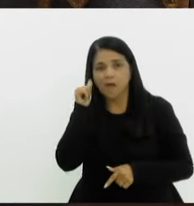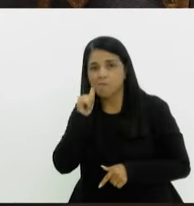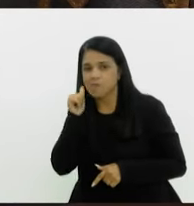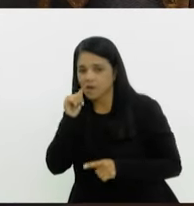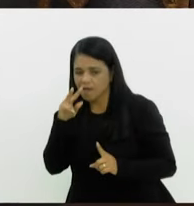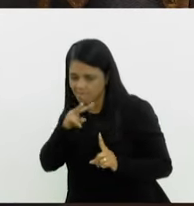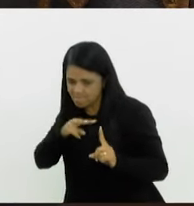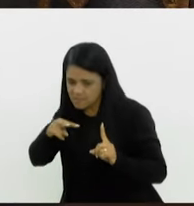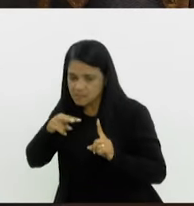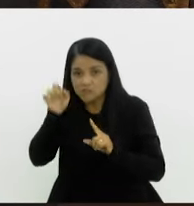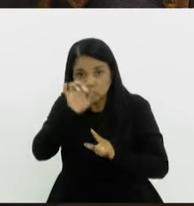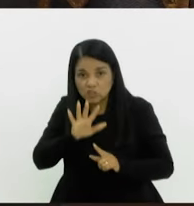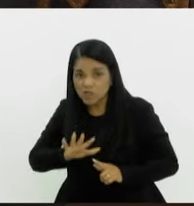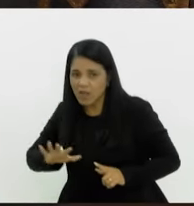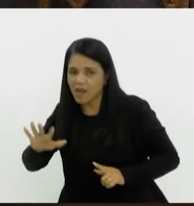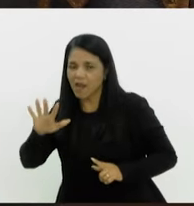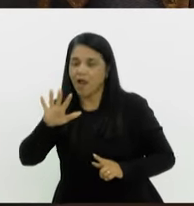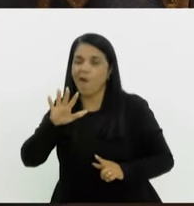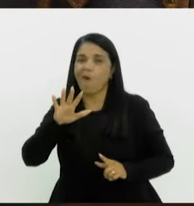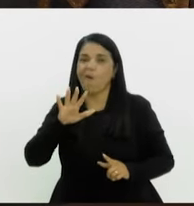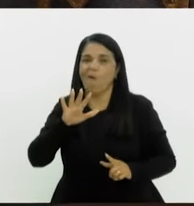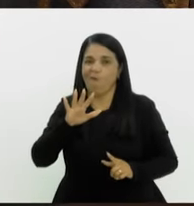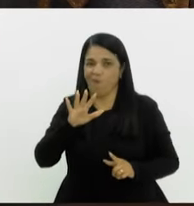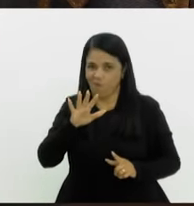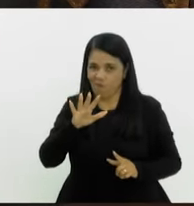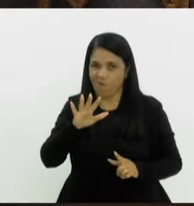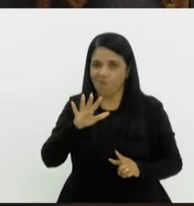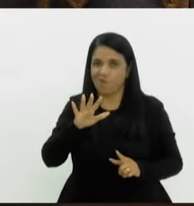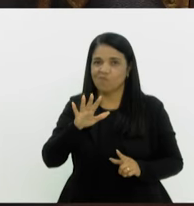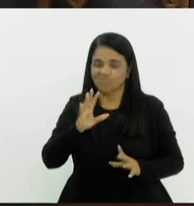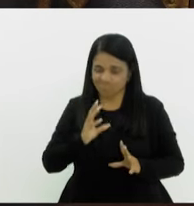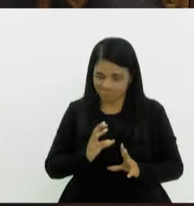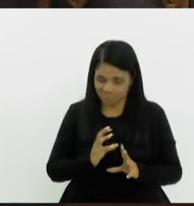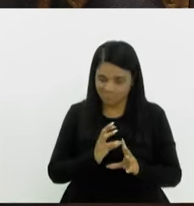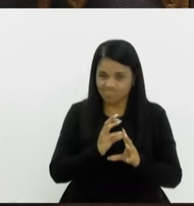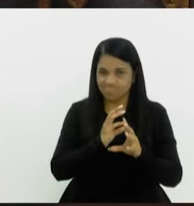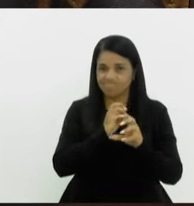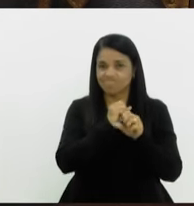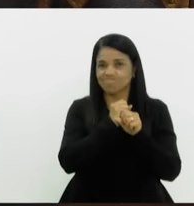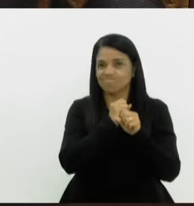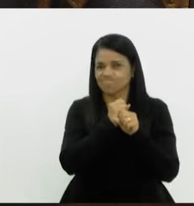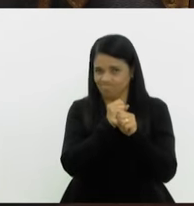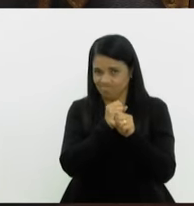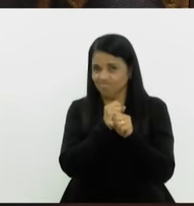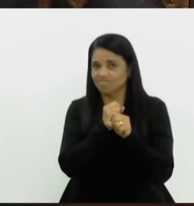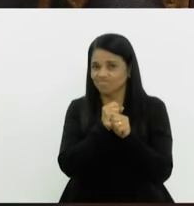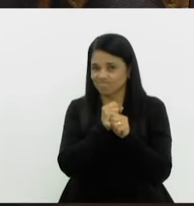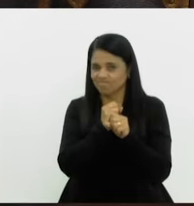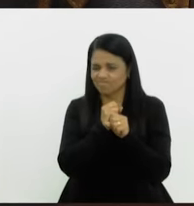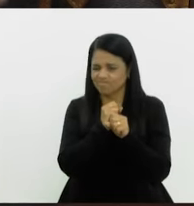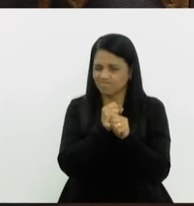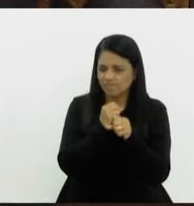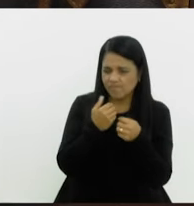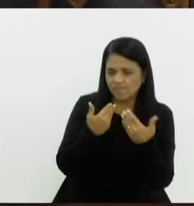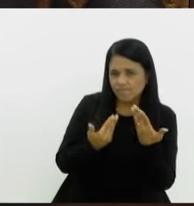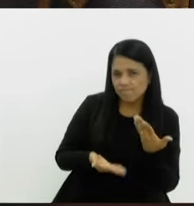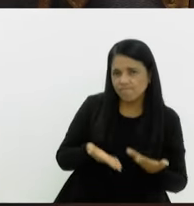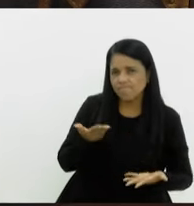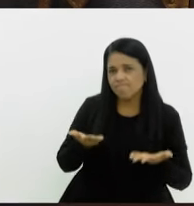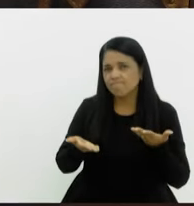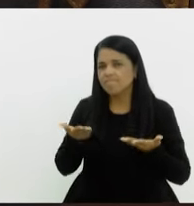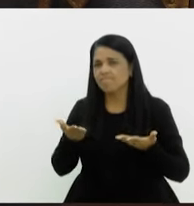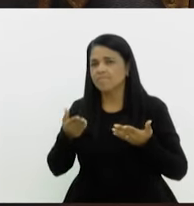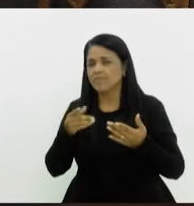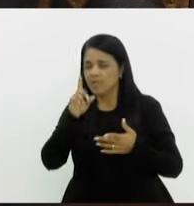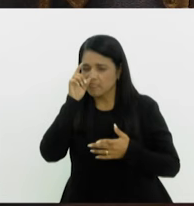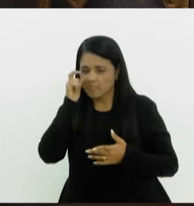geral um todo muito melhor eh equacionar eh e ponderar vários interesses e vários